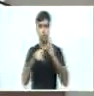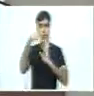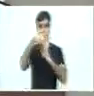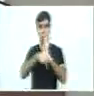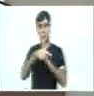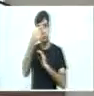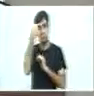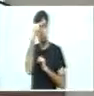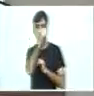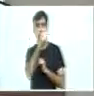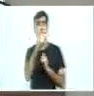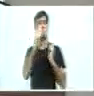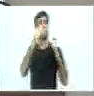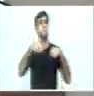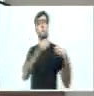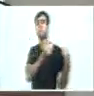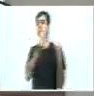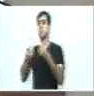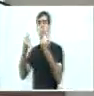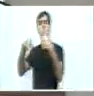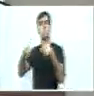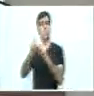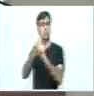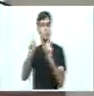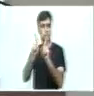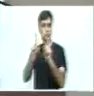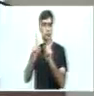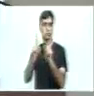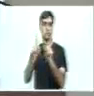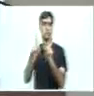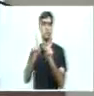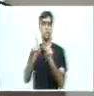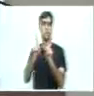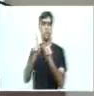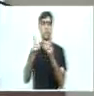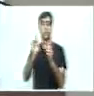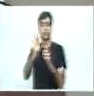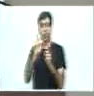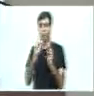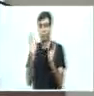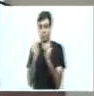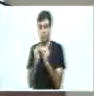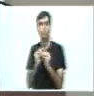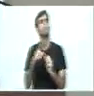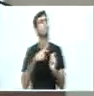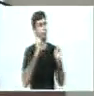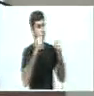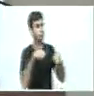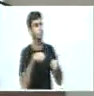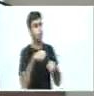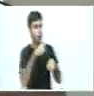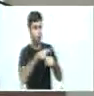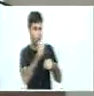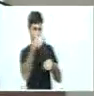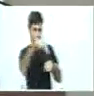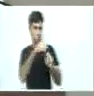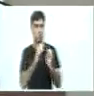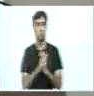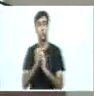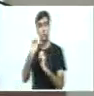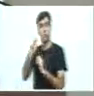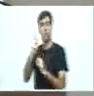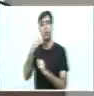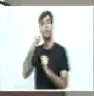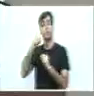entendeu por bem não encaminhar a esta casa. Só terminar. Leonardo, vou te dar mais um minuto. Isso. Então,